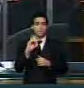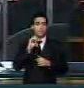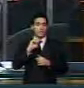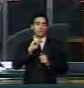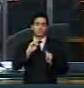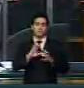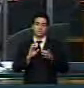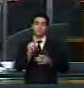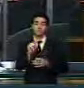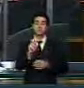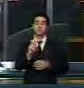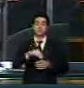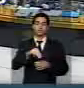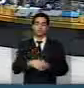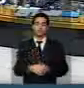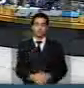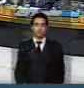tem 25 minutos.